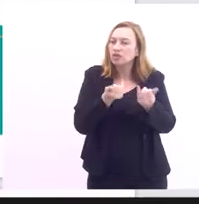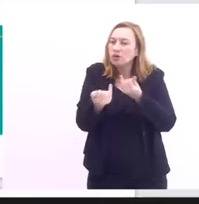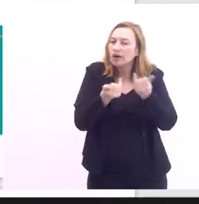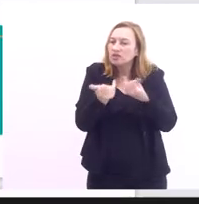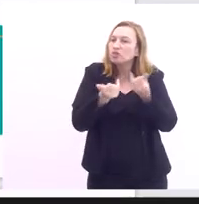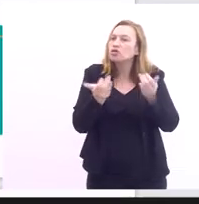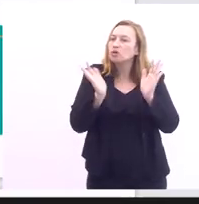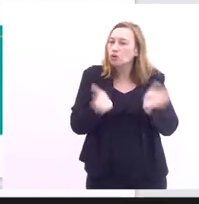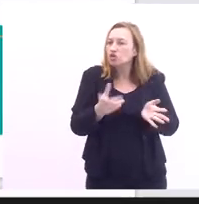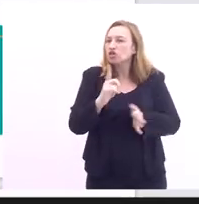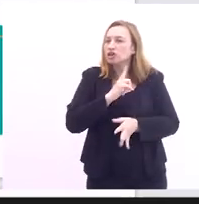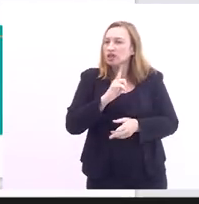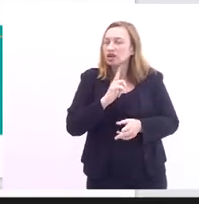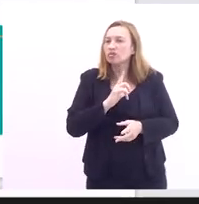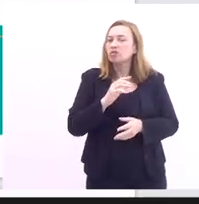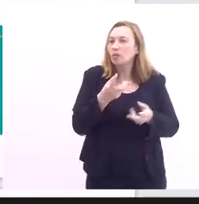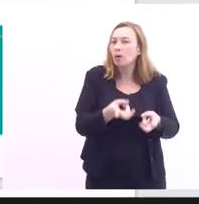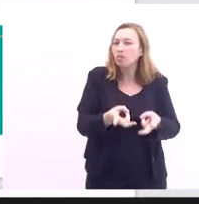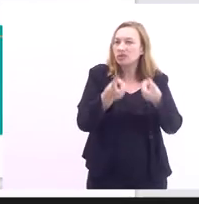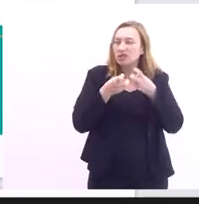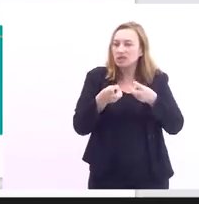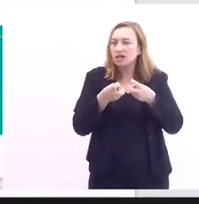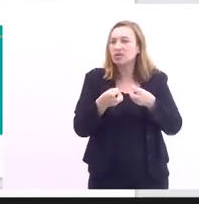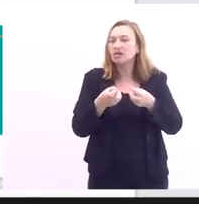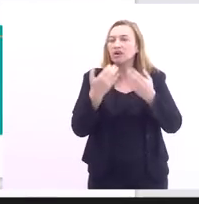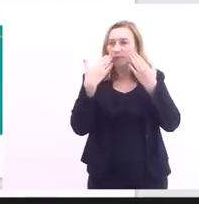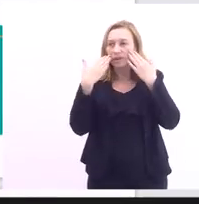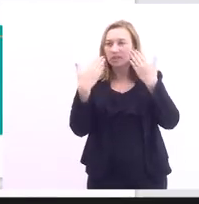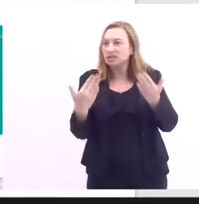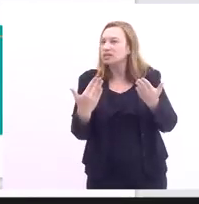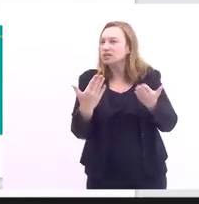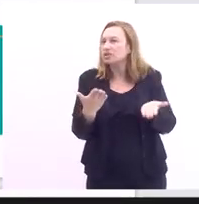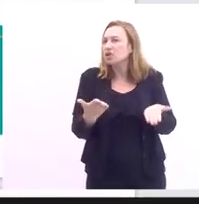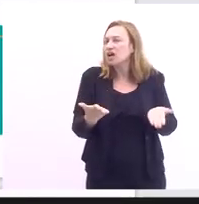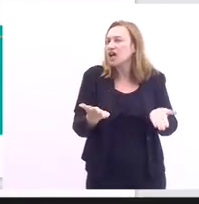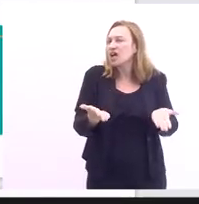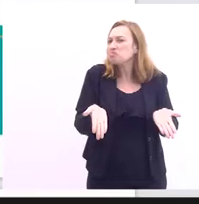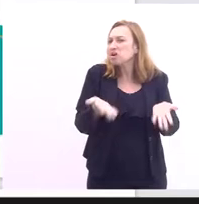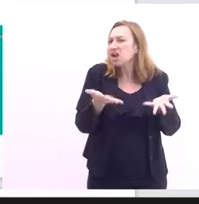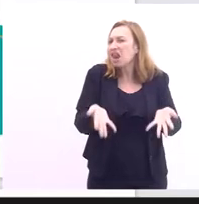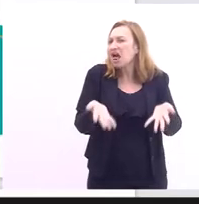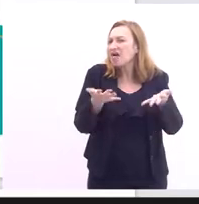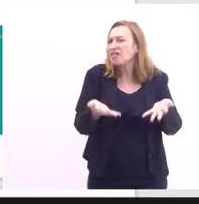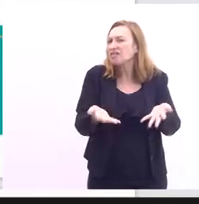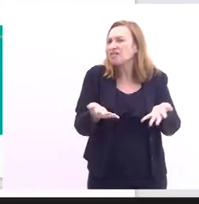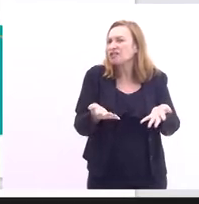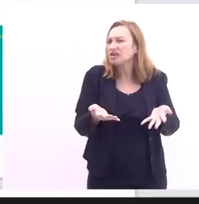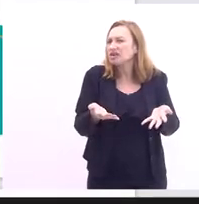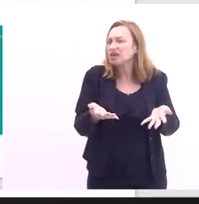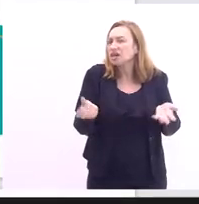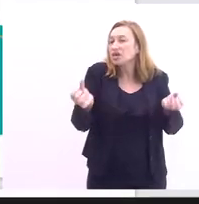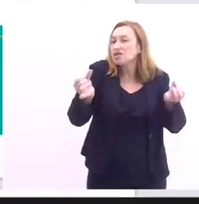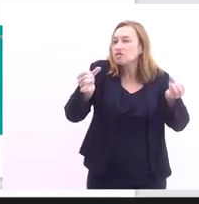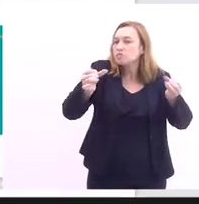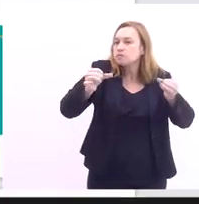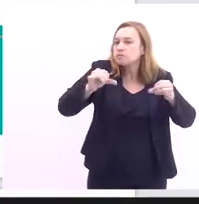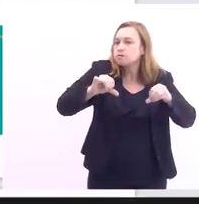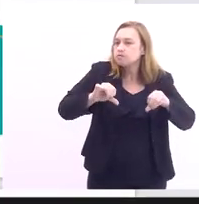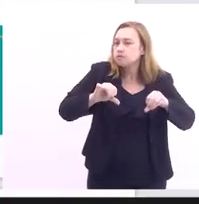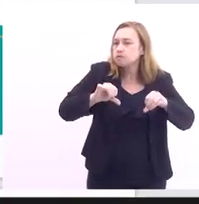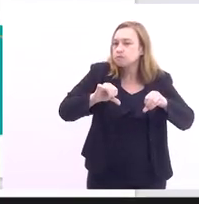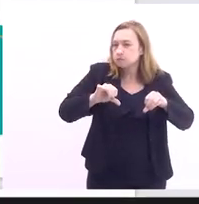hoje na ANEEL, percebe-se que vem apresentando uma leve piora no atendimento.